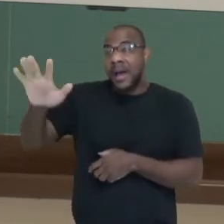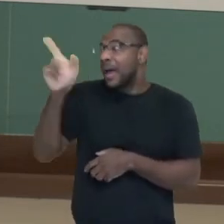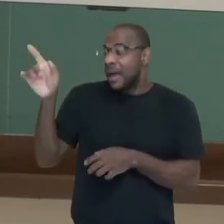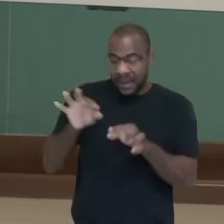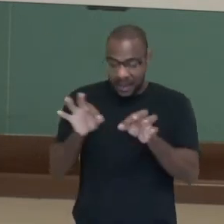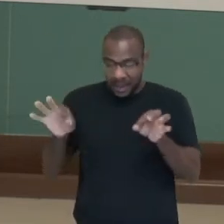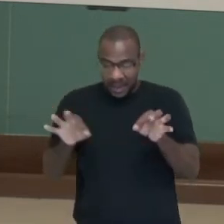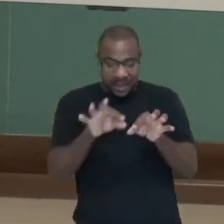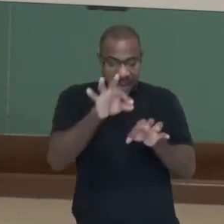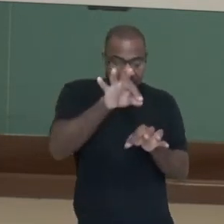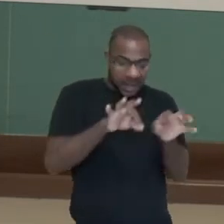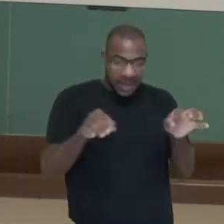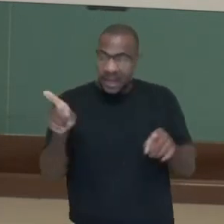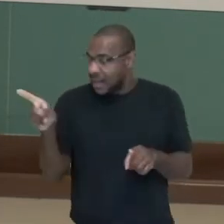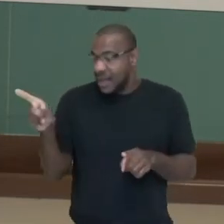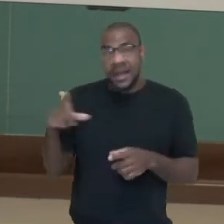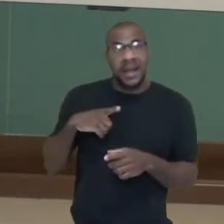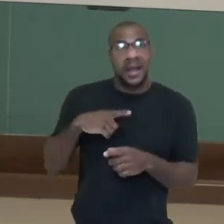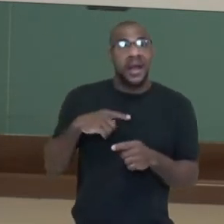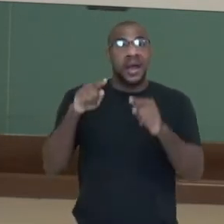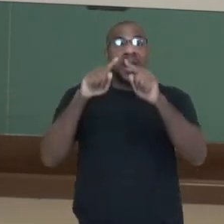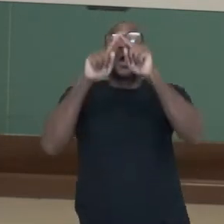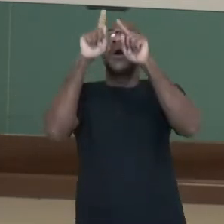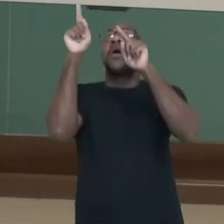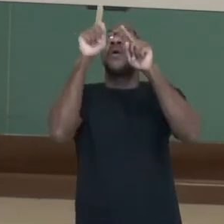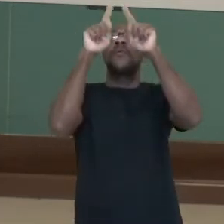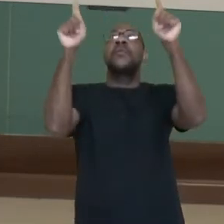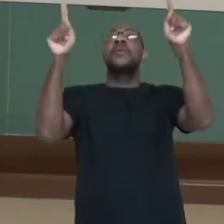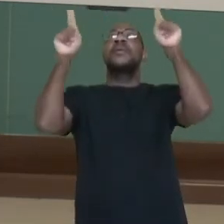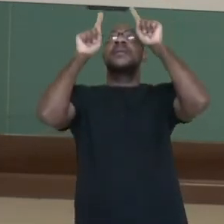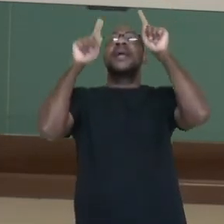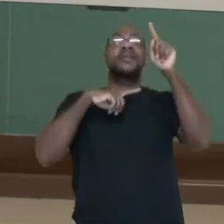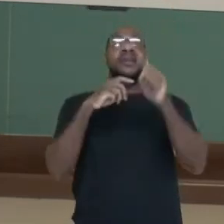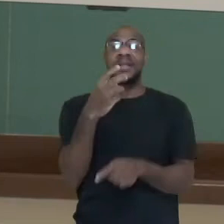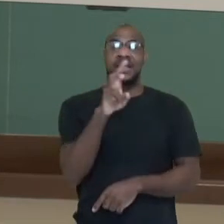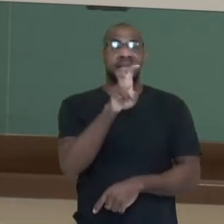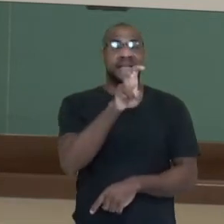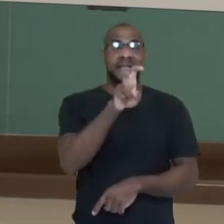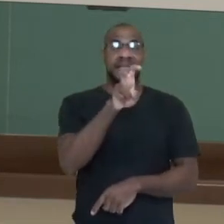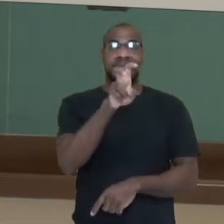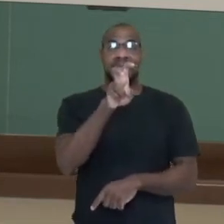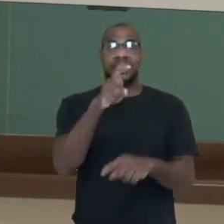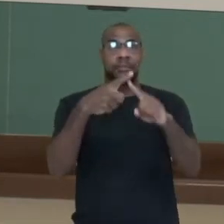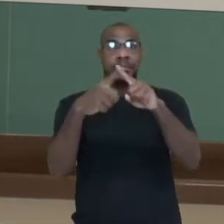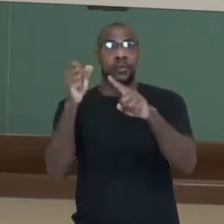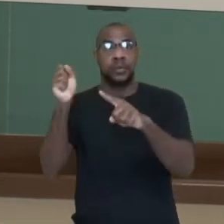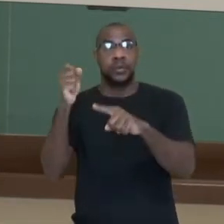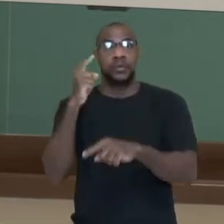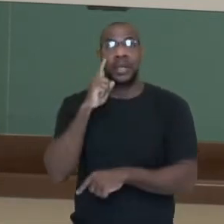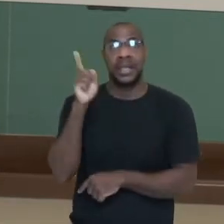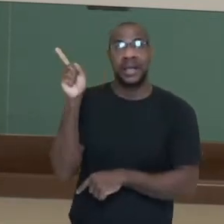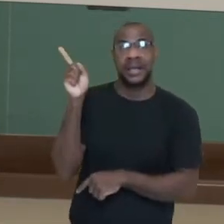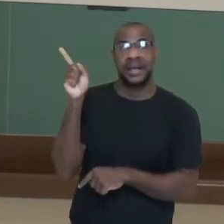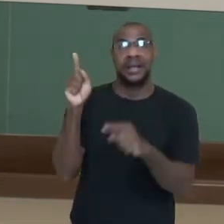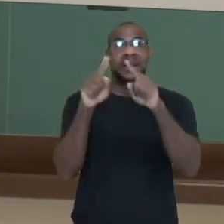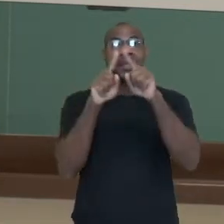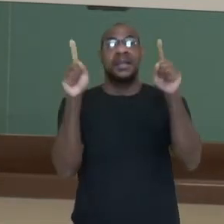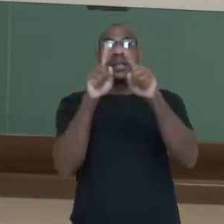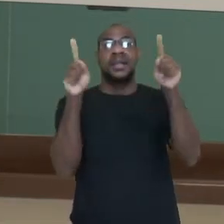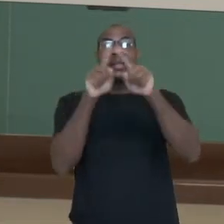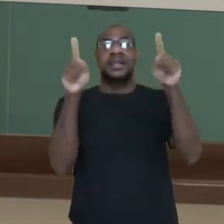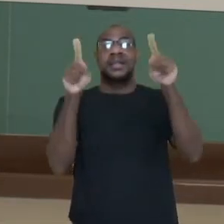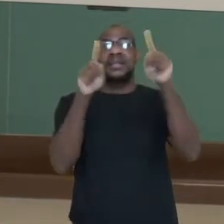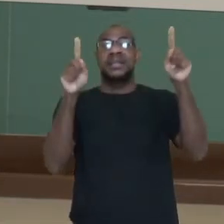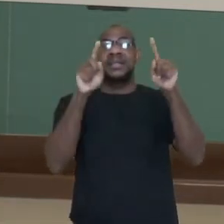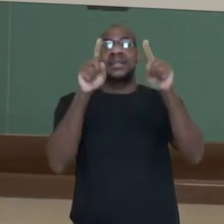medidas. Veja aqui, ó, o teto mede 5 por 8. Prof, da onde você está tirando essa medida? Daqui, ó, 5